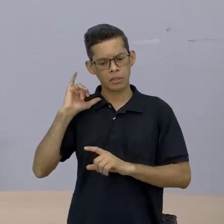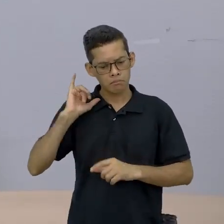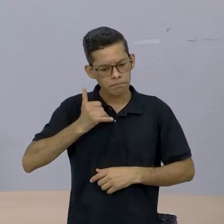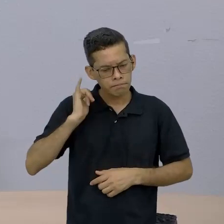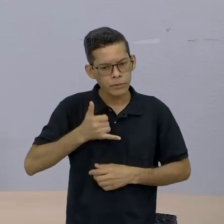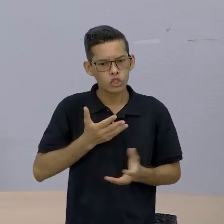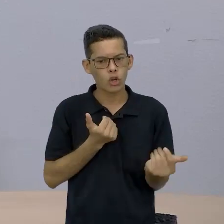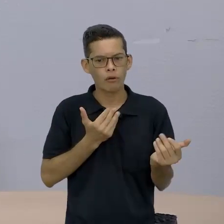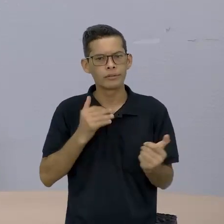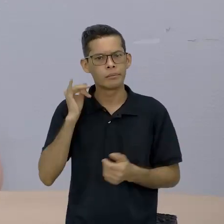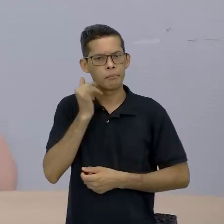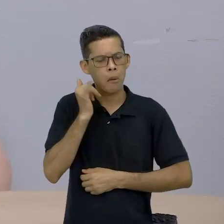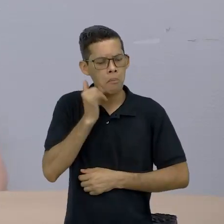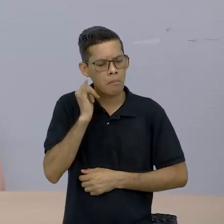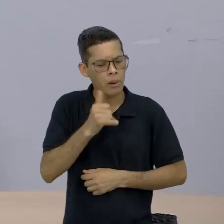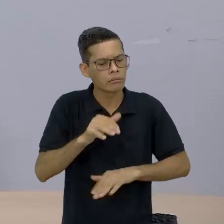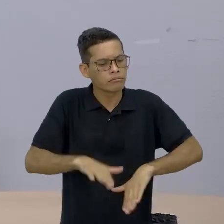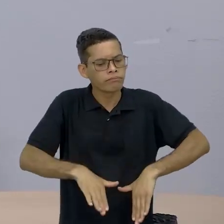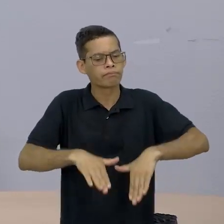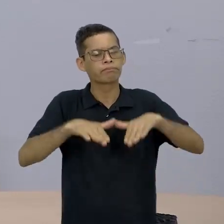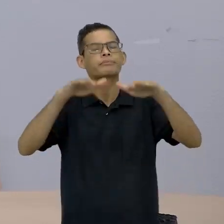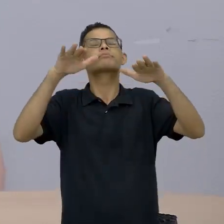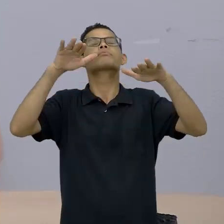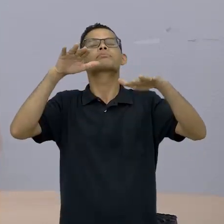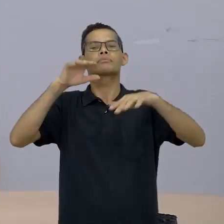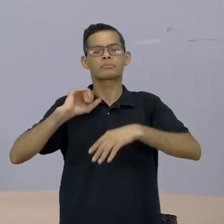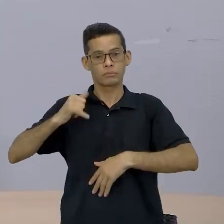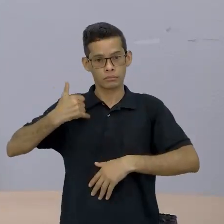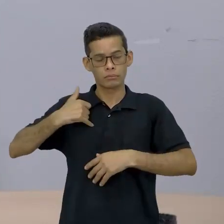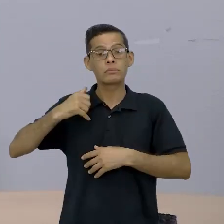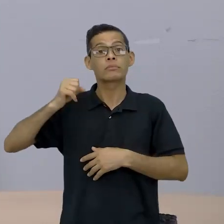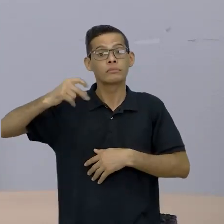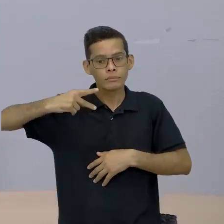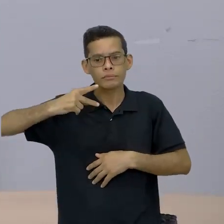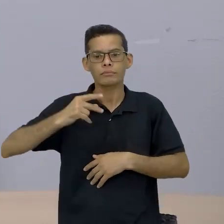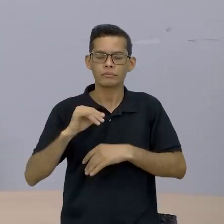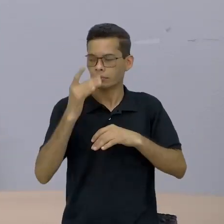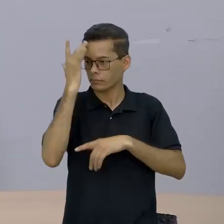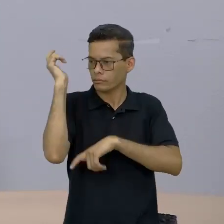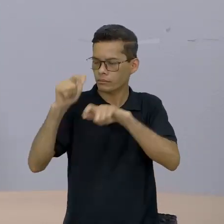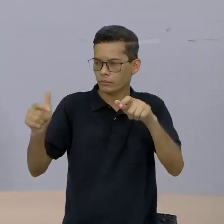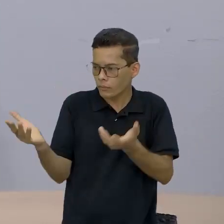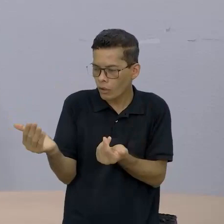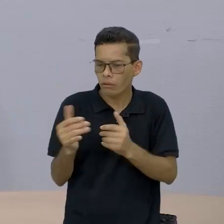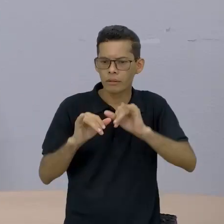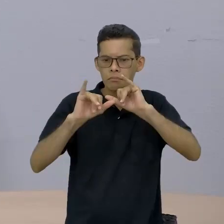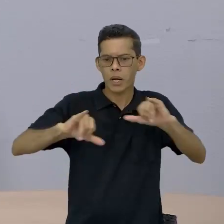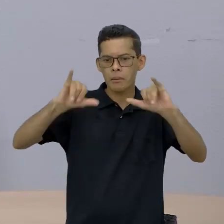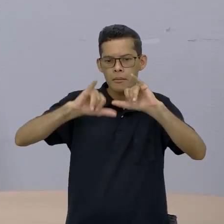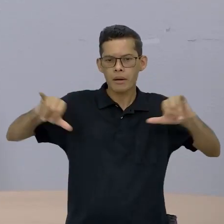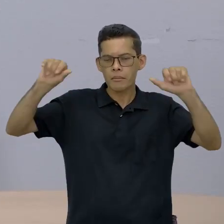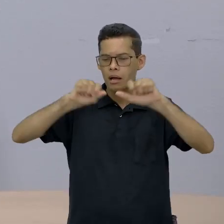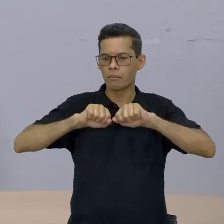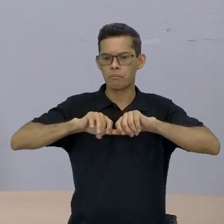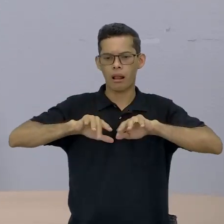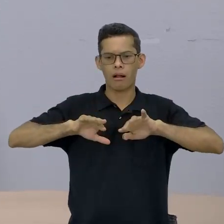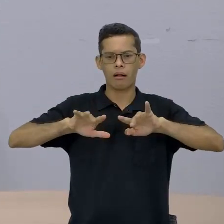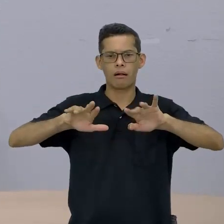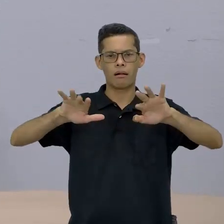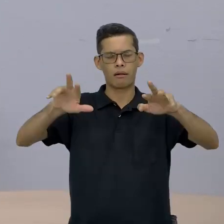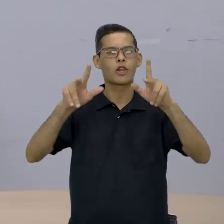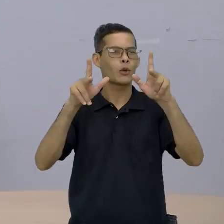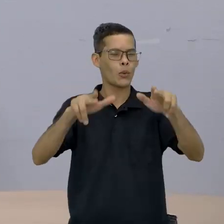e aí quando esses mais jovens cresceram e se tornaram anciãos, foram passando para os outros. E quando, né, eu falei a questão das